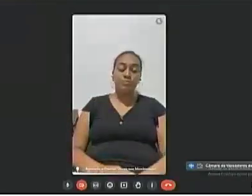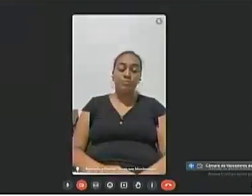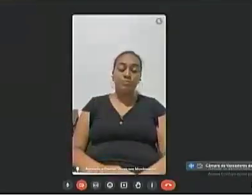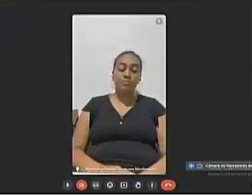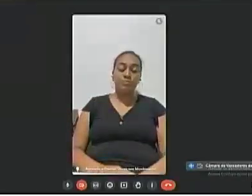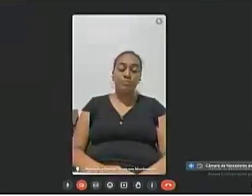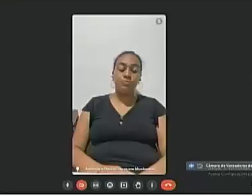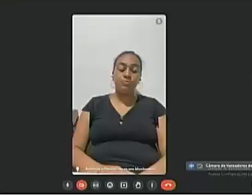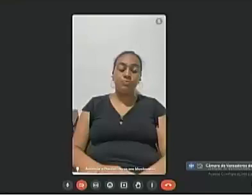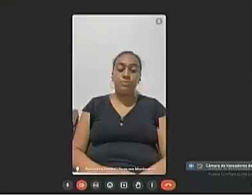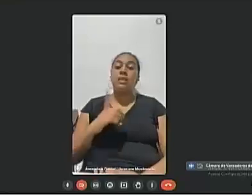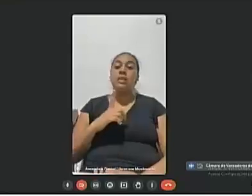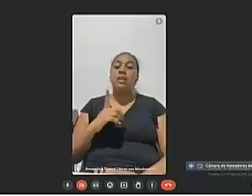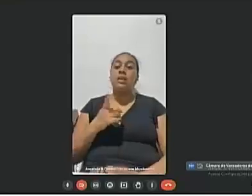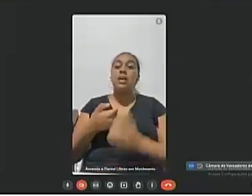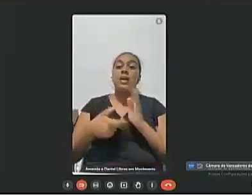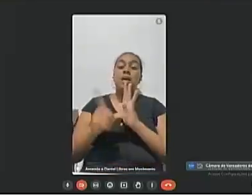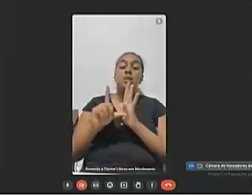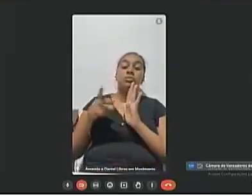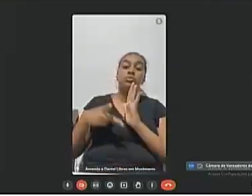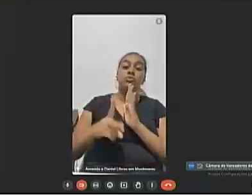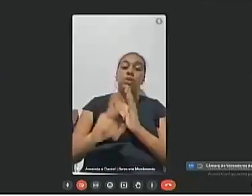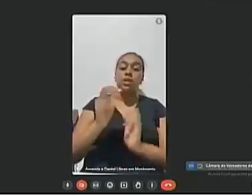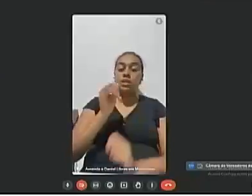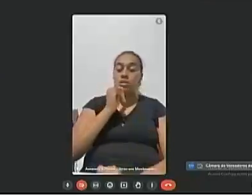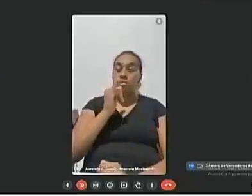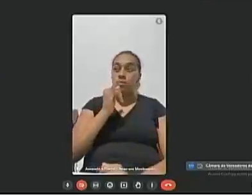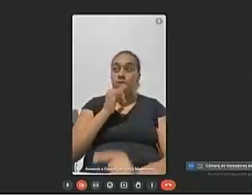Mais algum exemplo aqui antes de eu passar para frente, né?